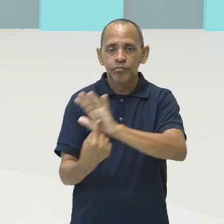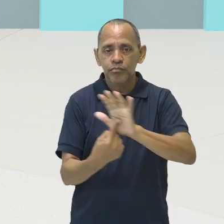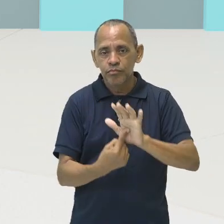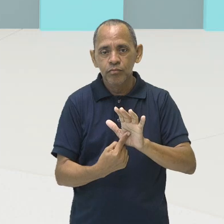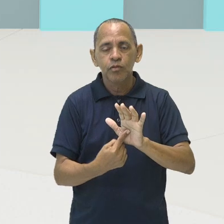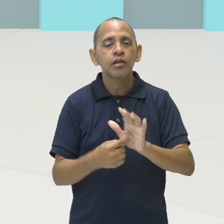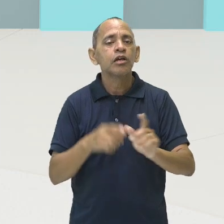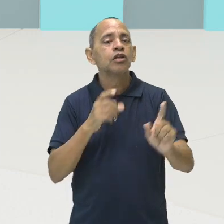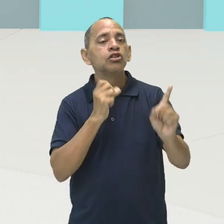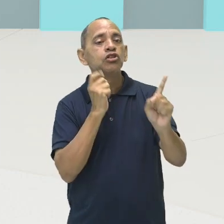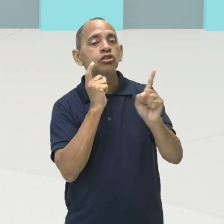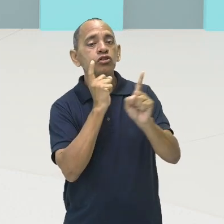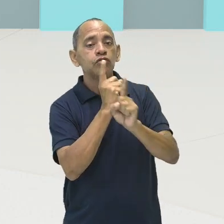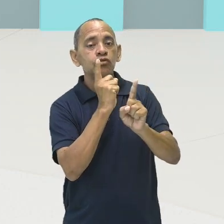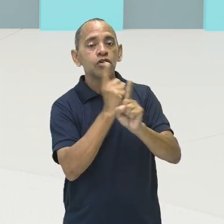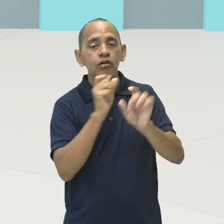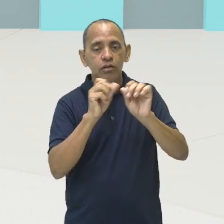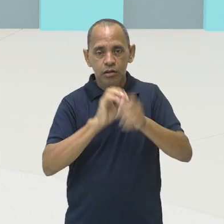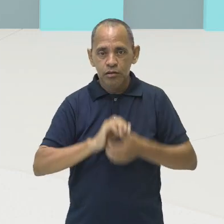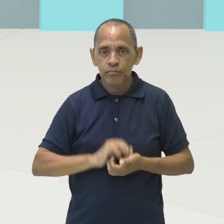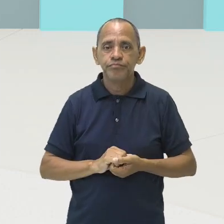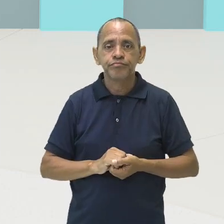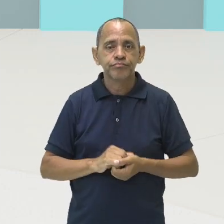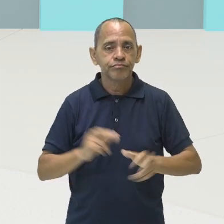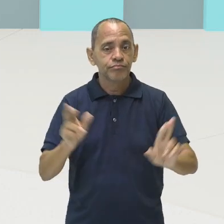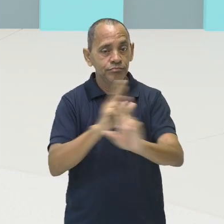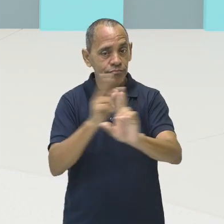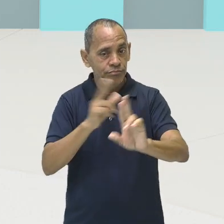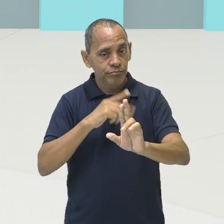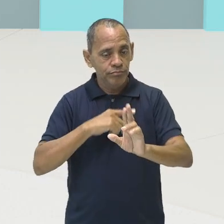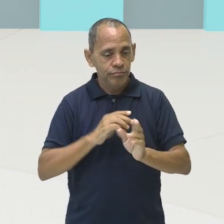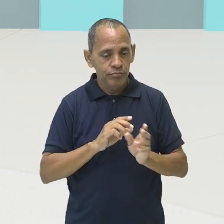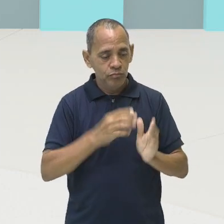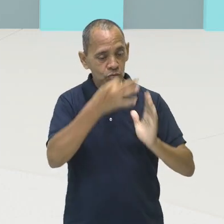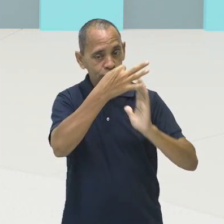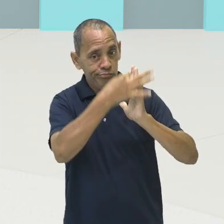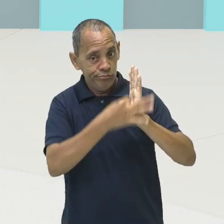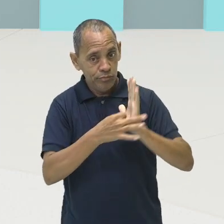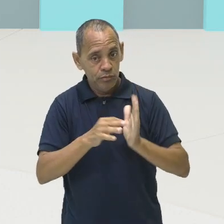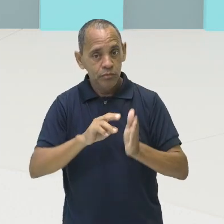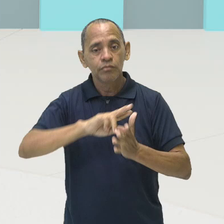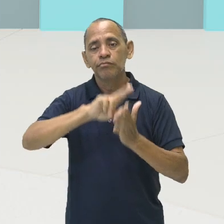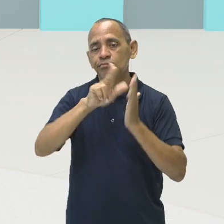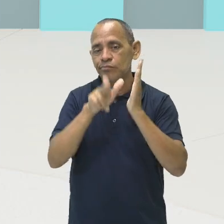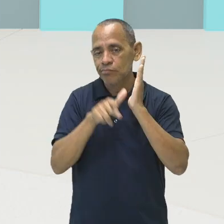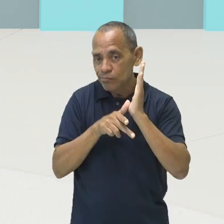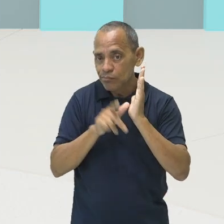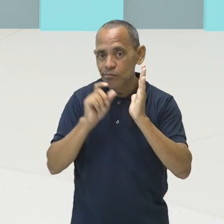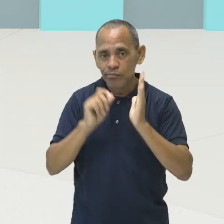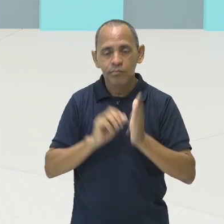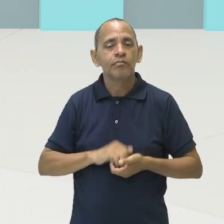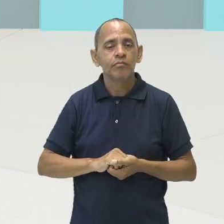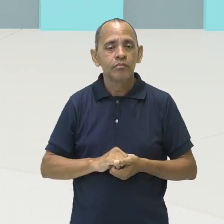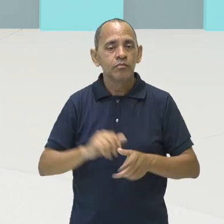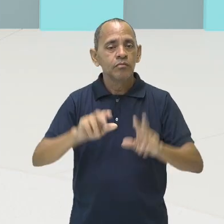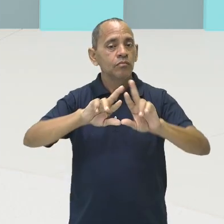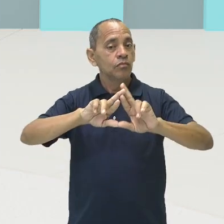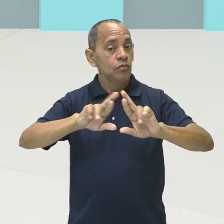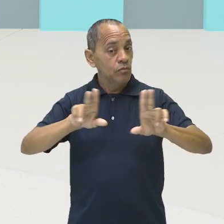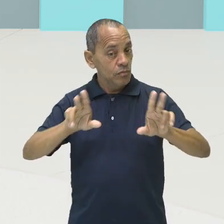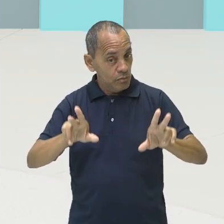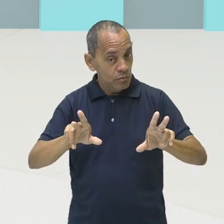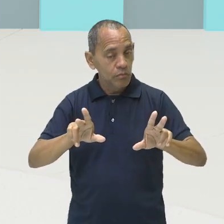identificar a relação entre as partes, tá, de um texto de diferentes gêneros que nós encontramos dentro da nossa